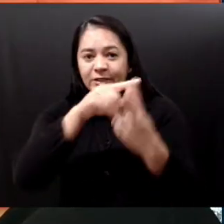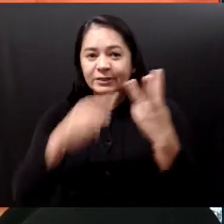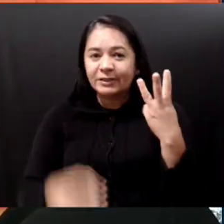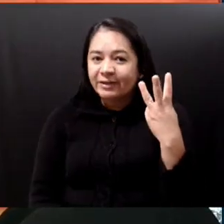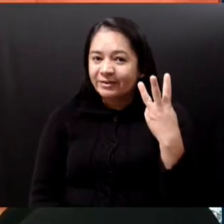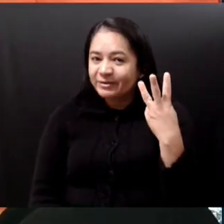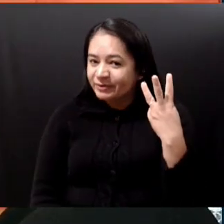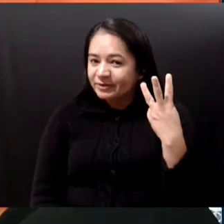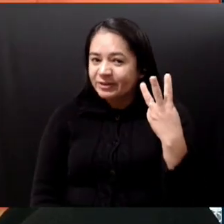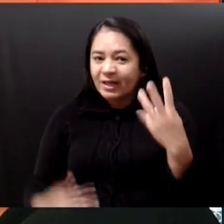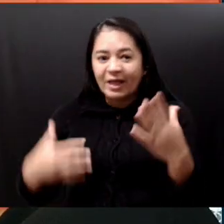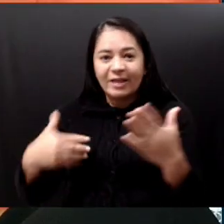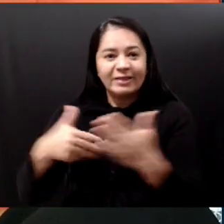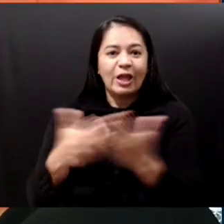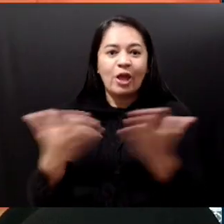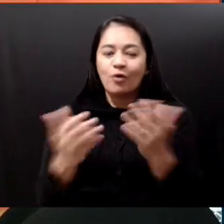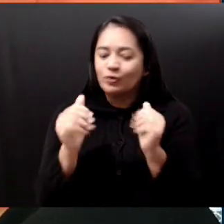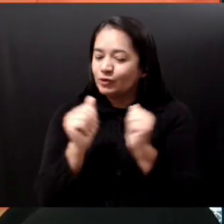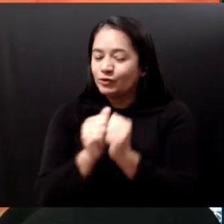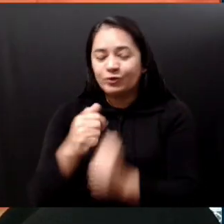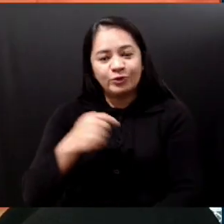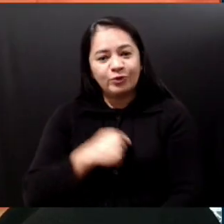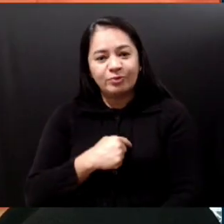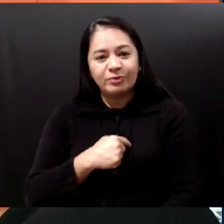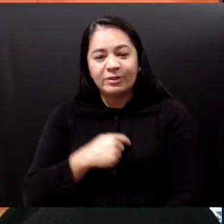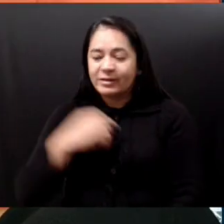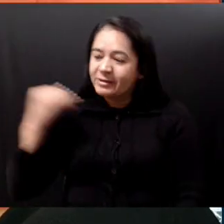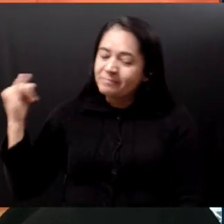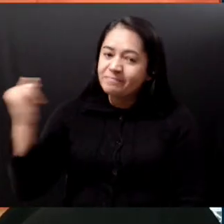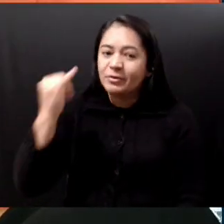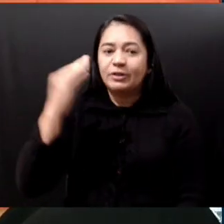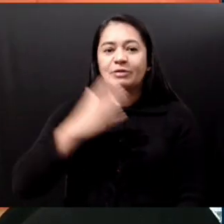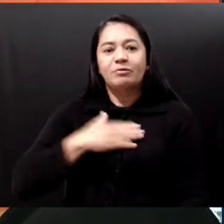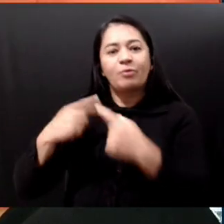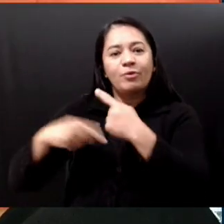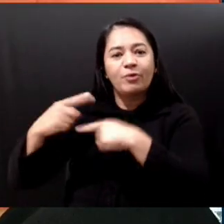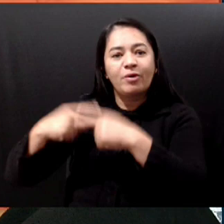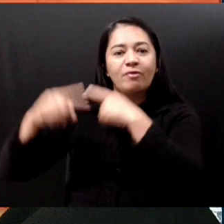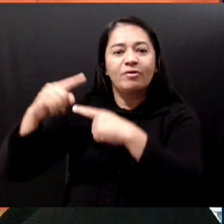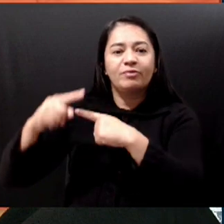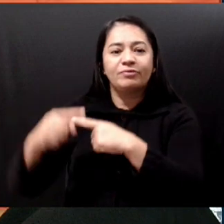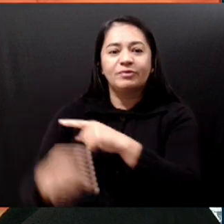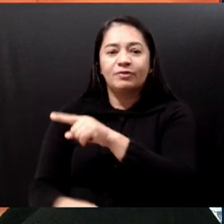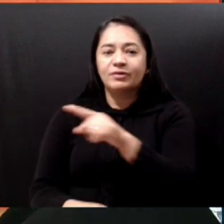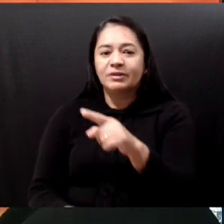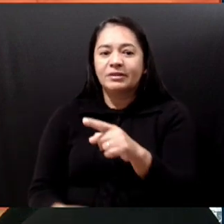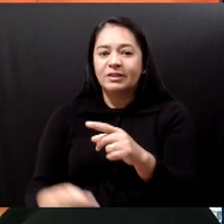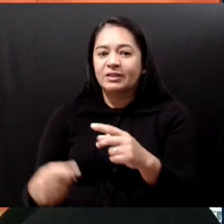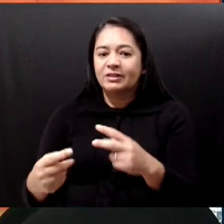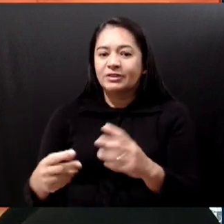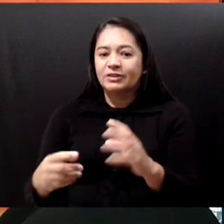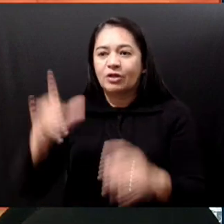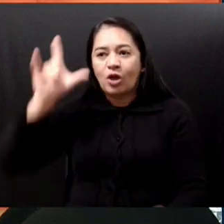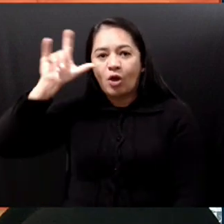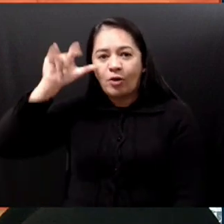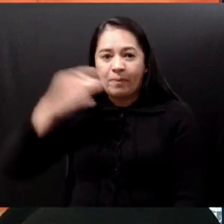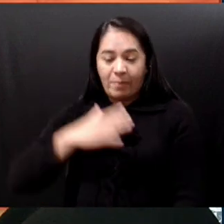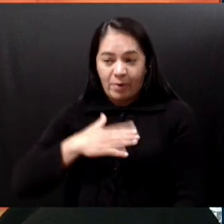são fundamentais para o meu escalar, né. Então, vocês olham o meu Instagram ele